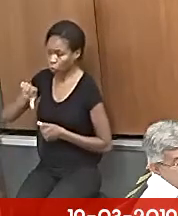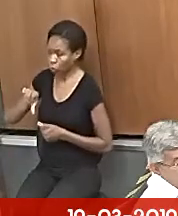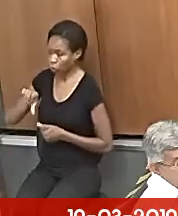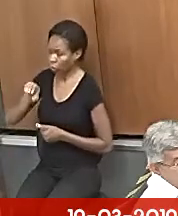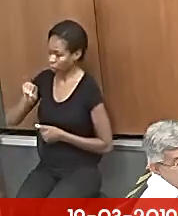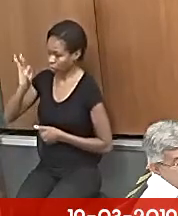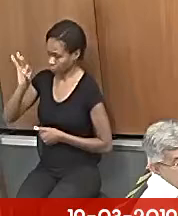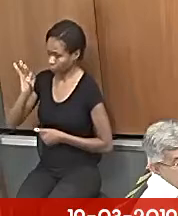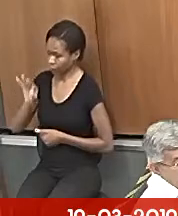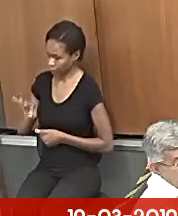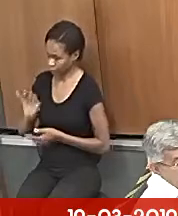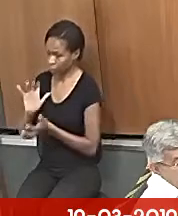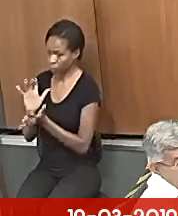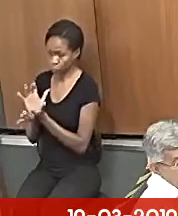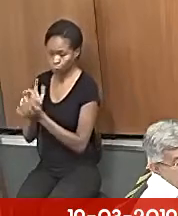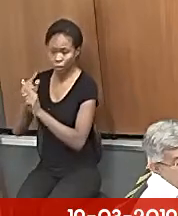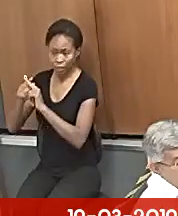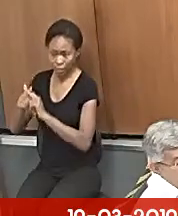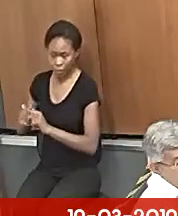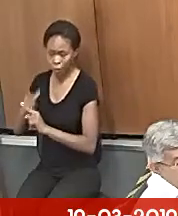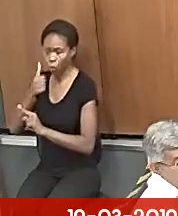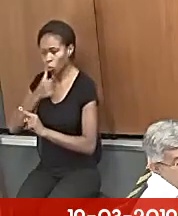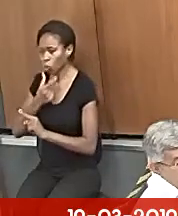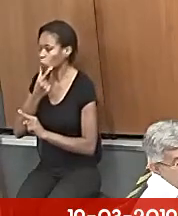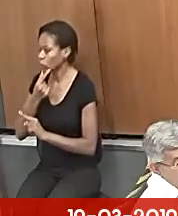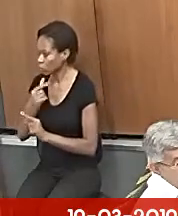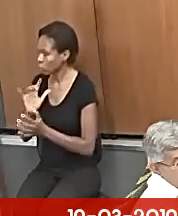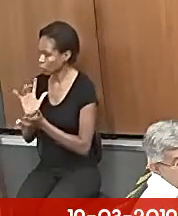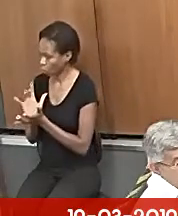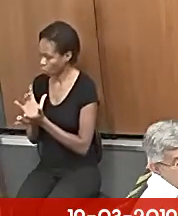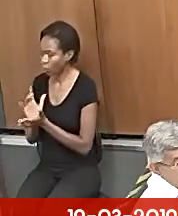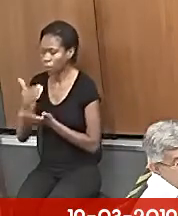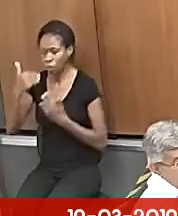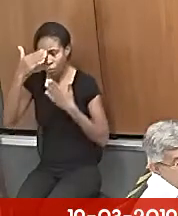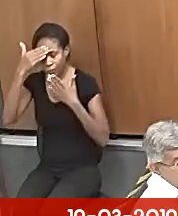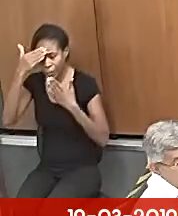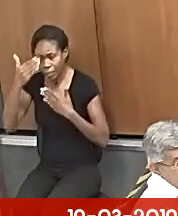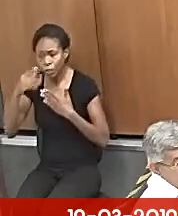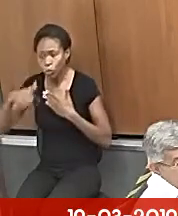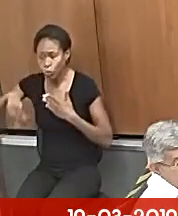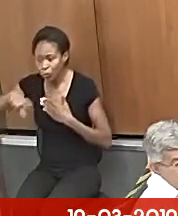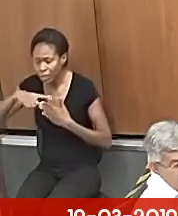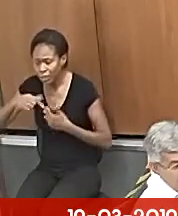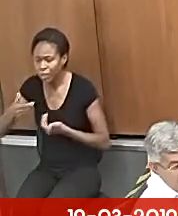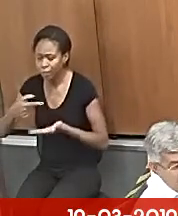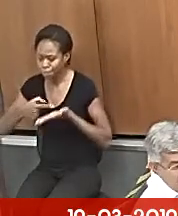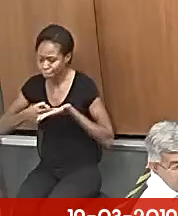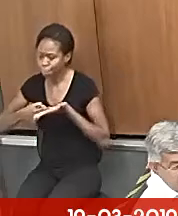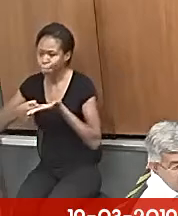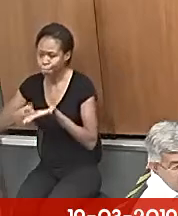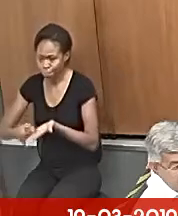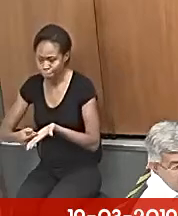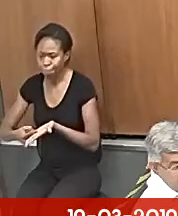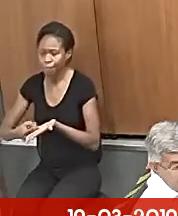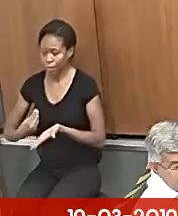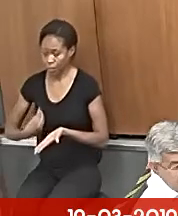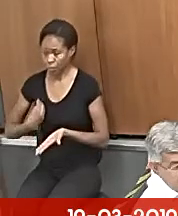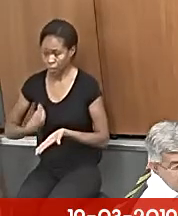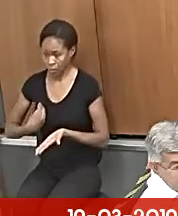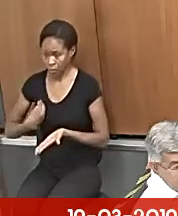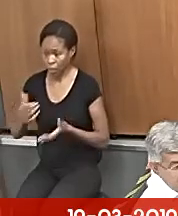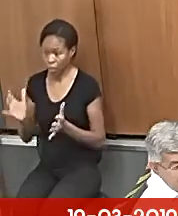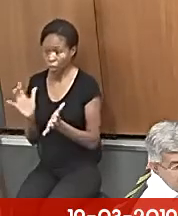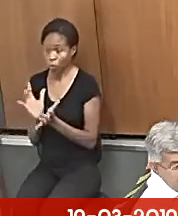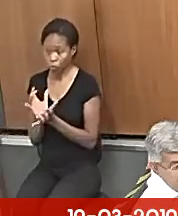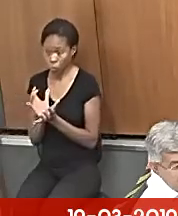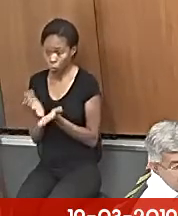masculino quanto feminino então eu queria agradecer a todos o convite de poder participar dessa comissão